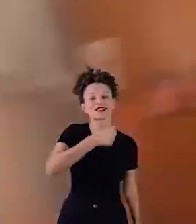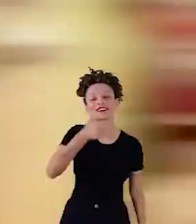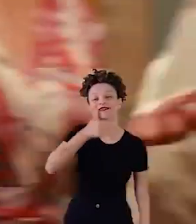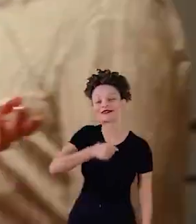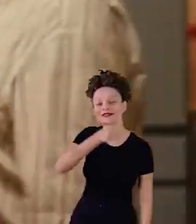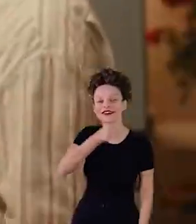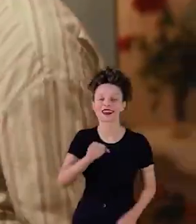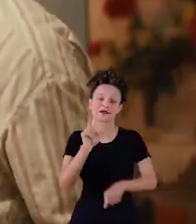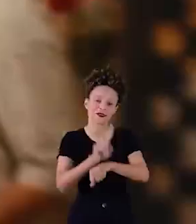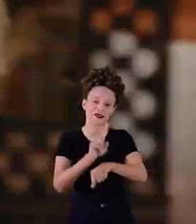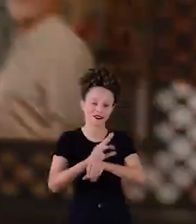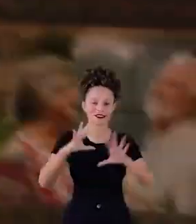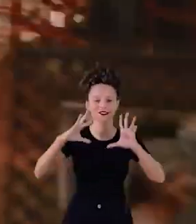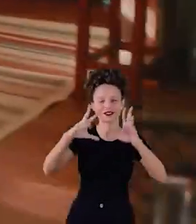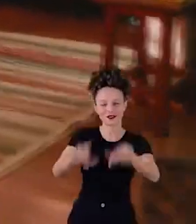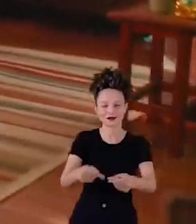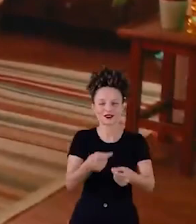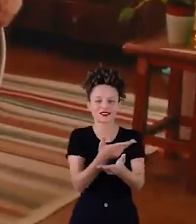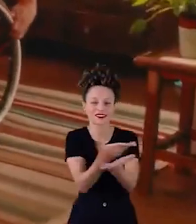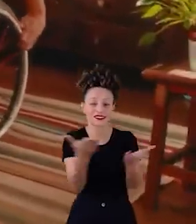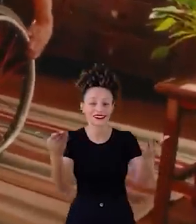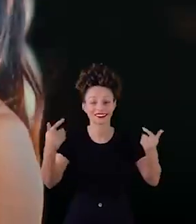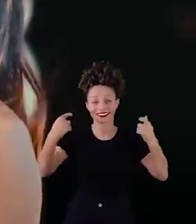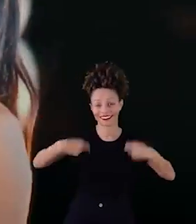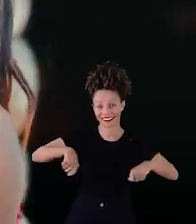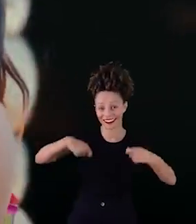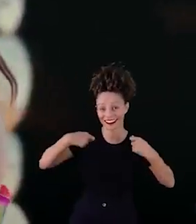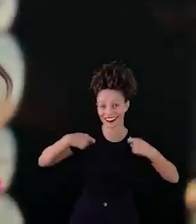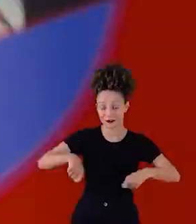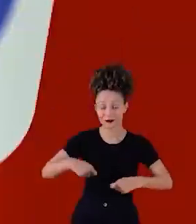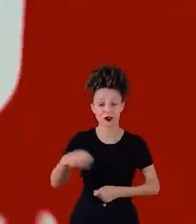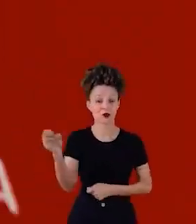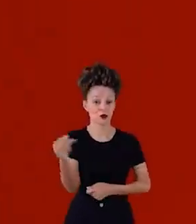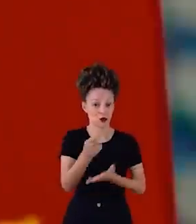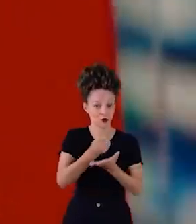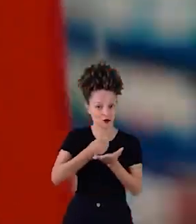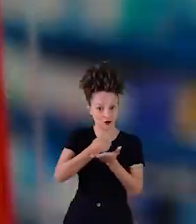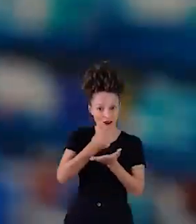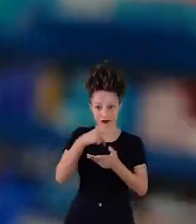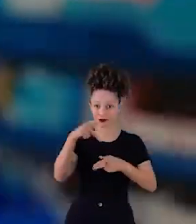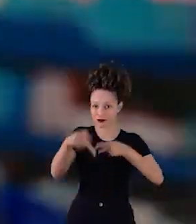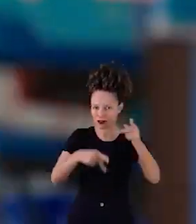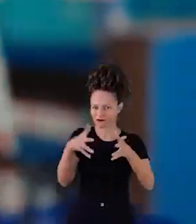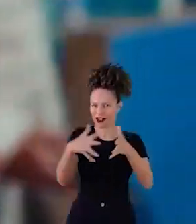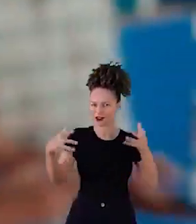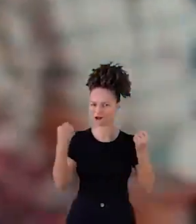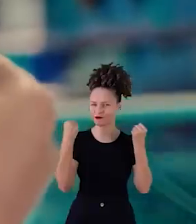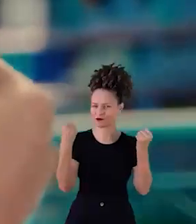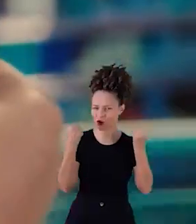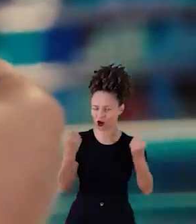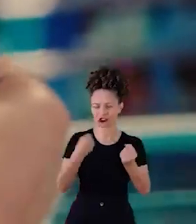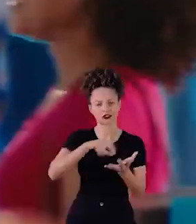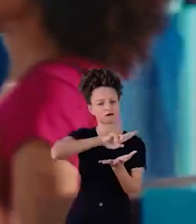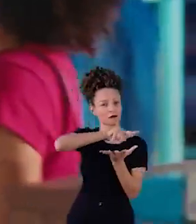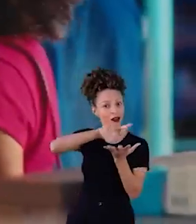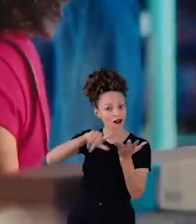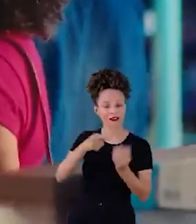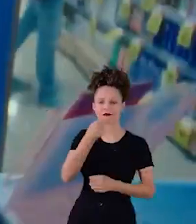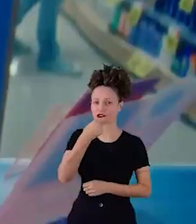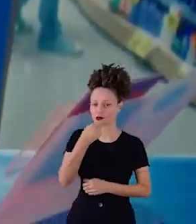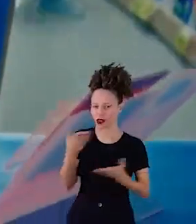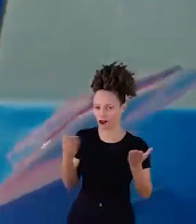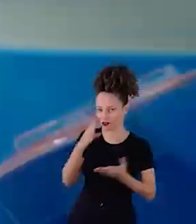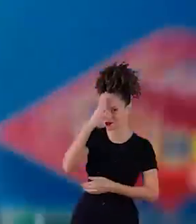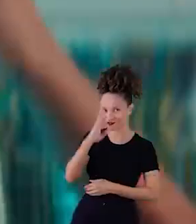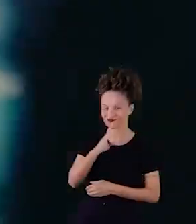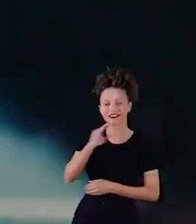dos filhos do vovô e da vovó, é pra cuidar de todo mundo que precisa. O novo Farmácia Popular está maior e mais forte, com mais